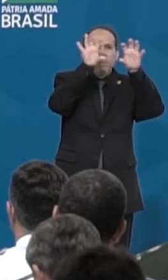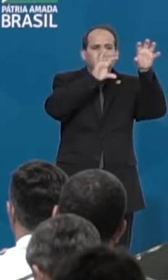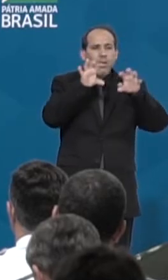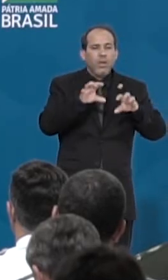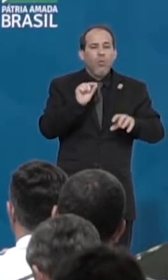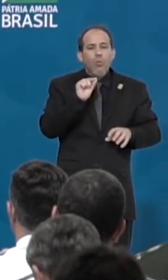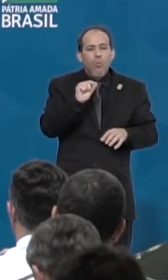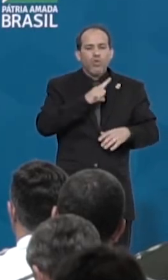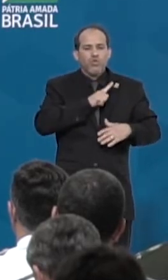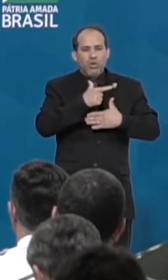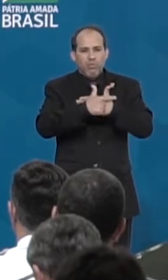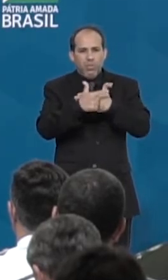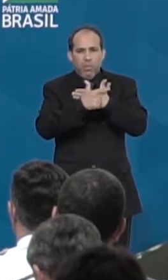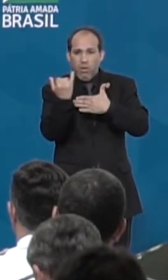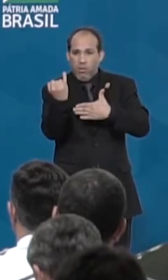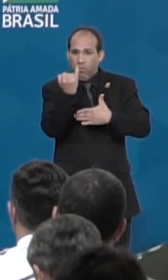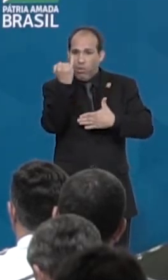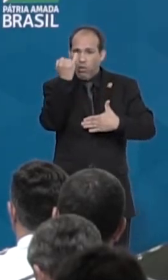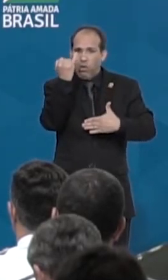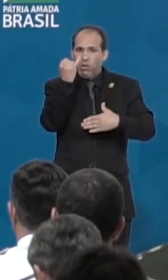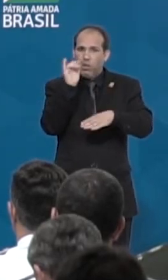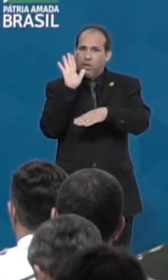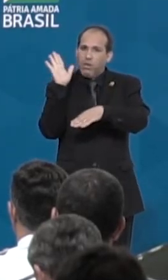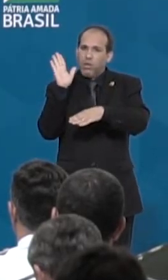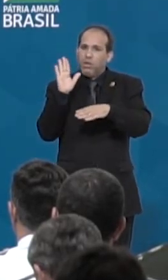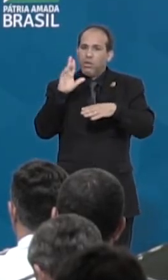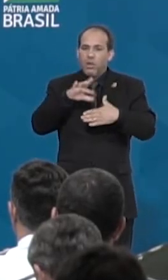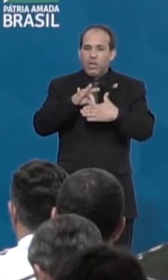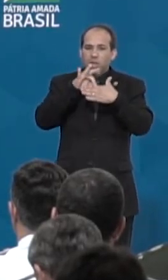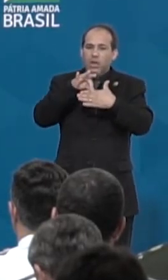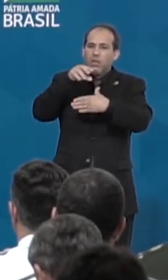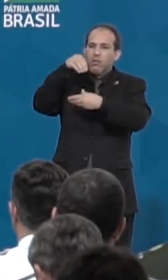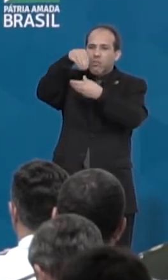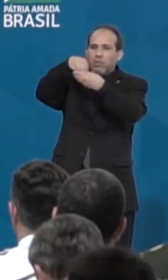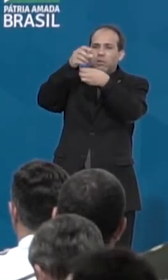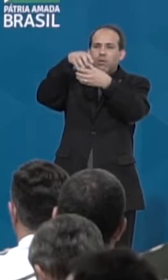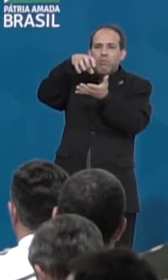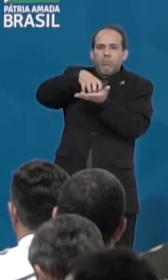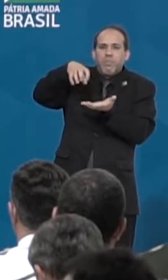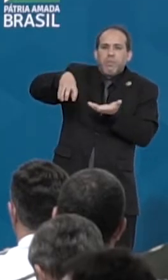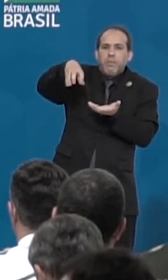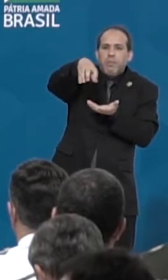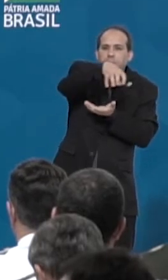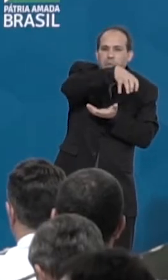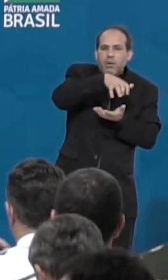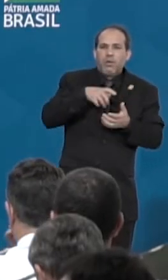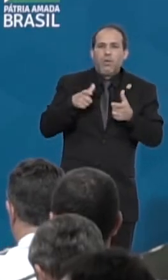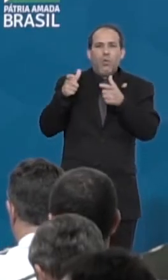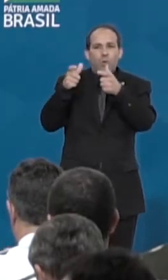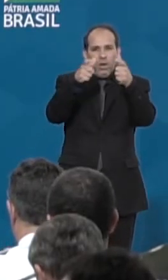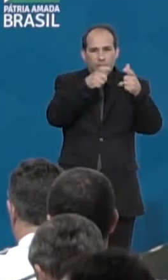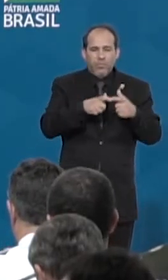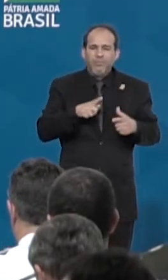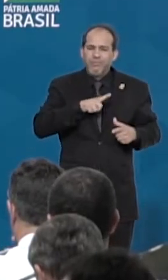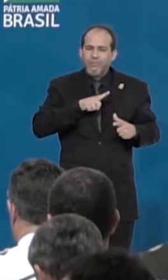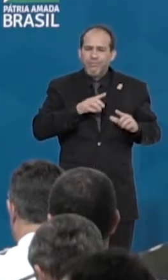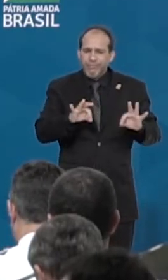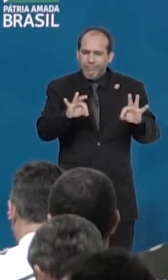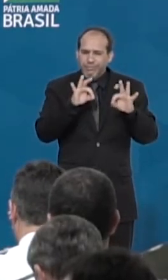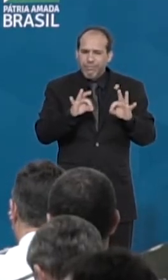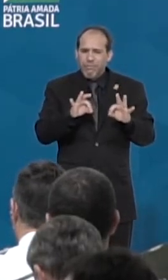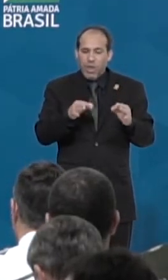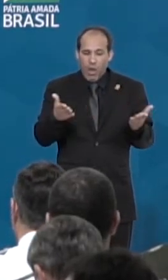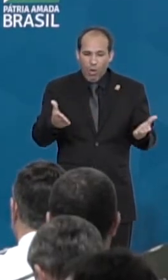papel importante com as nossas lideranças locais. Tenho a certeza de que, a partir